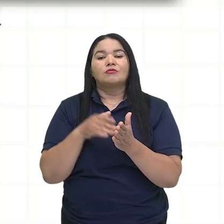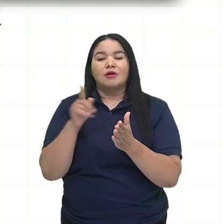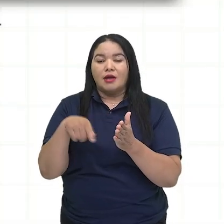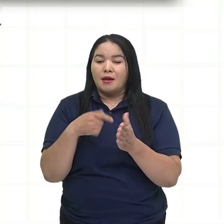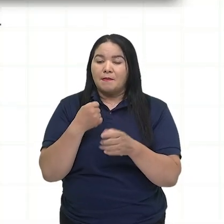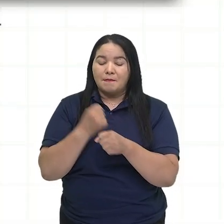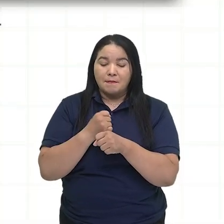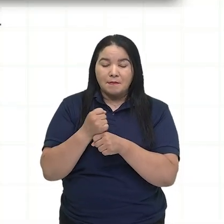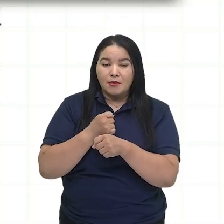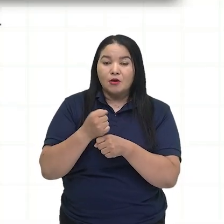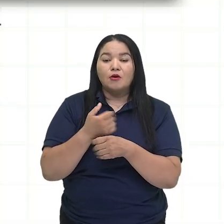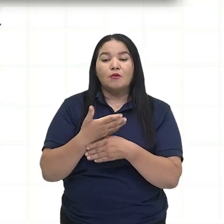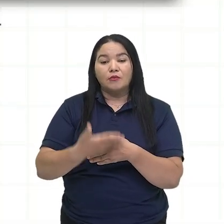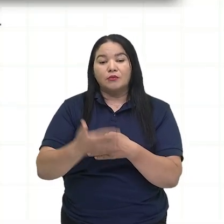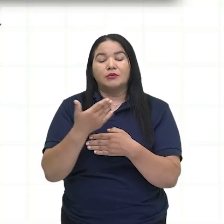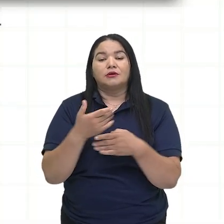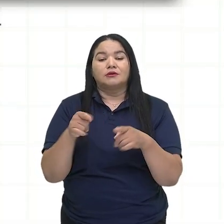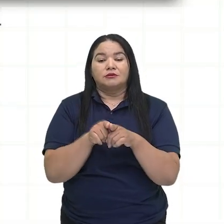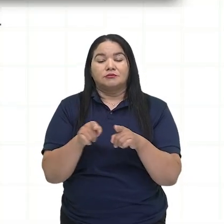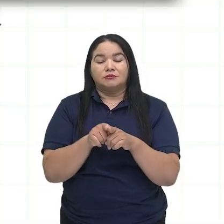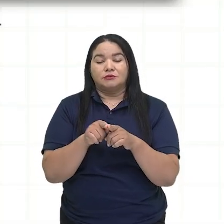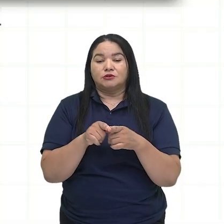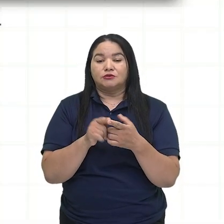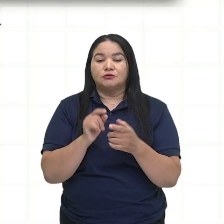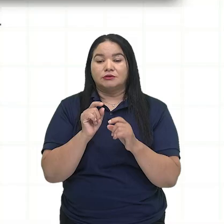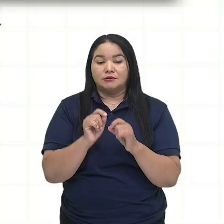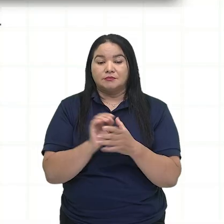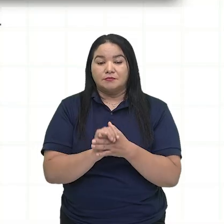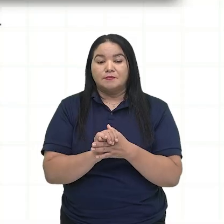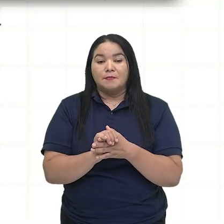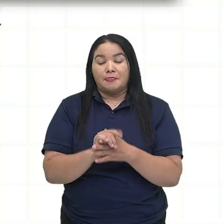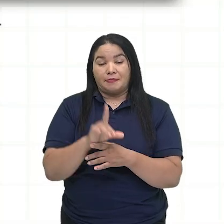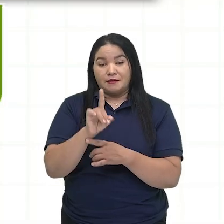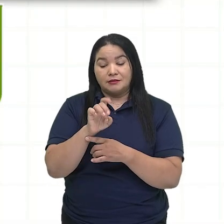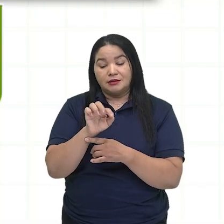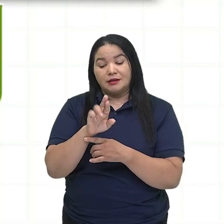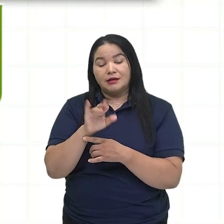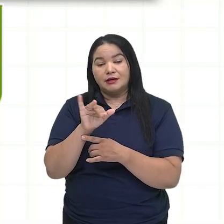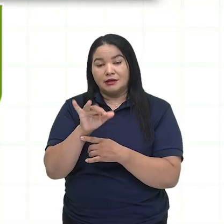o processo da deriva continental, certo?